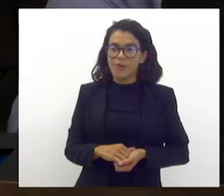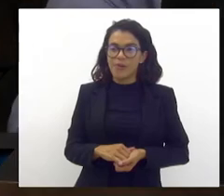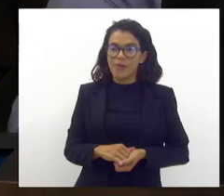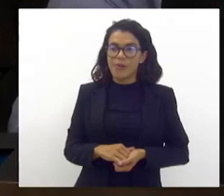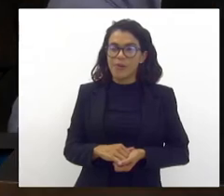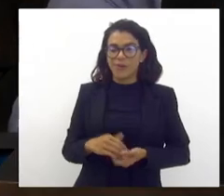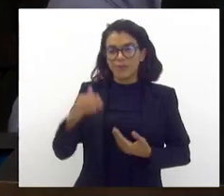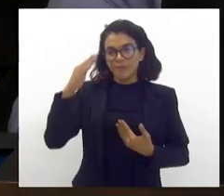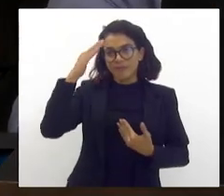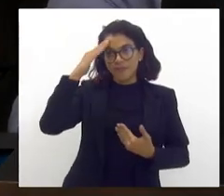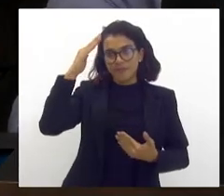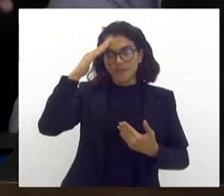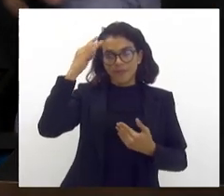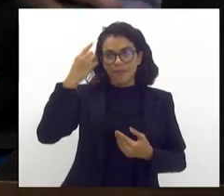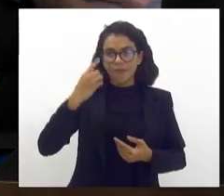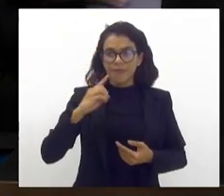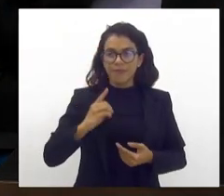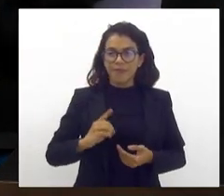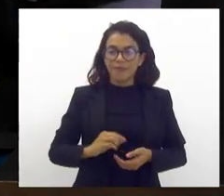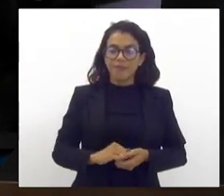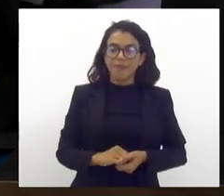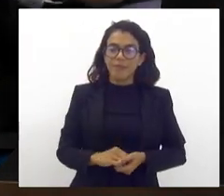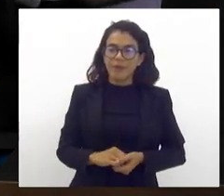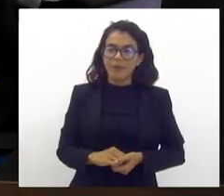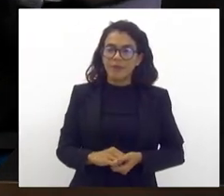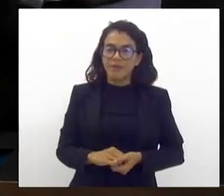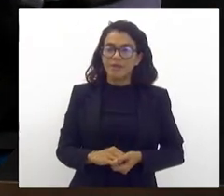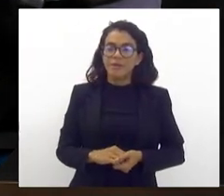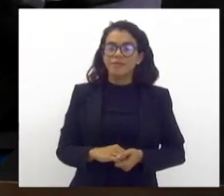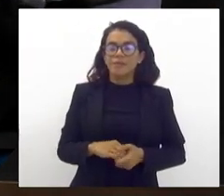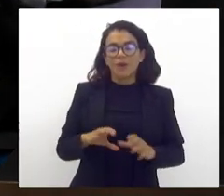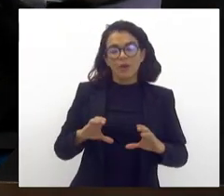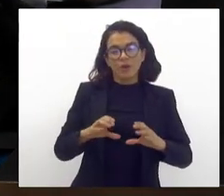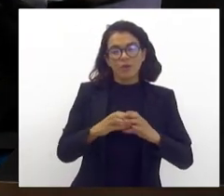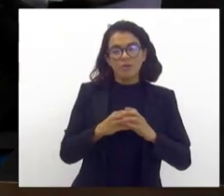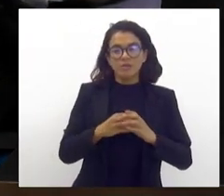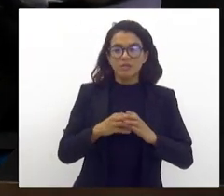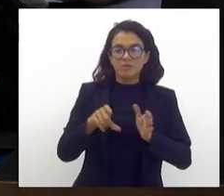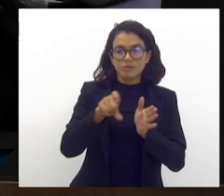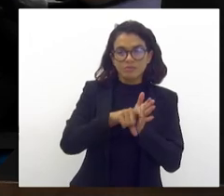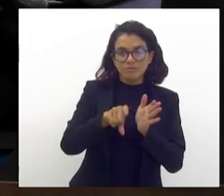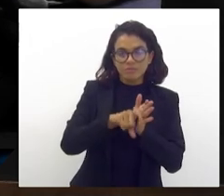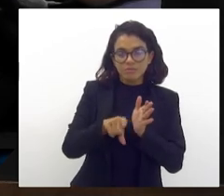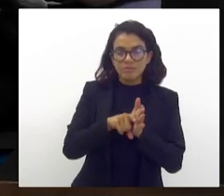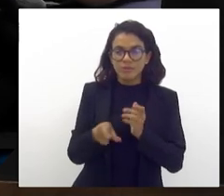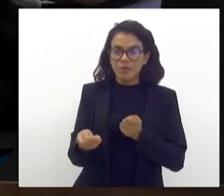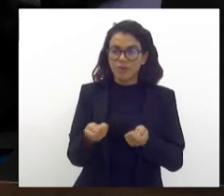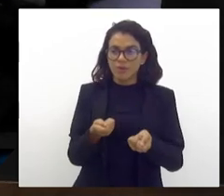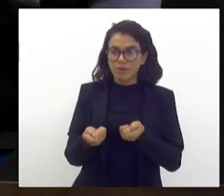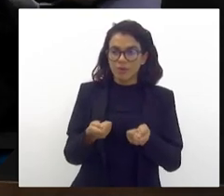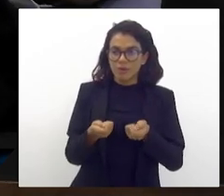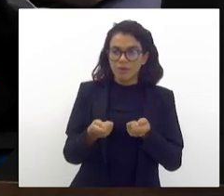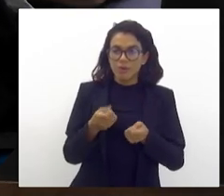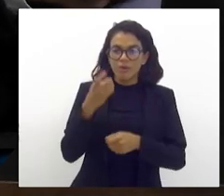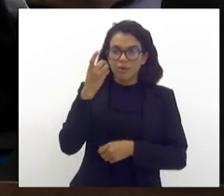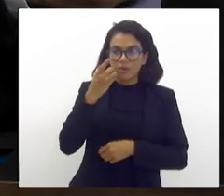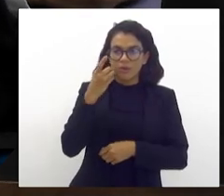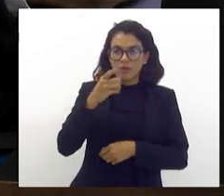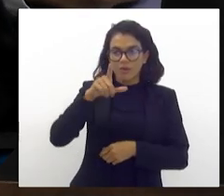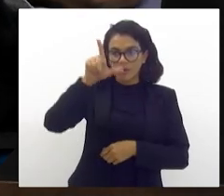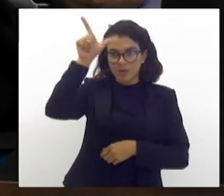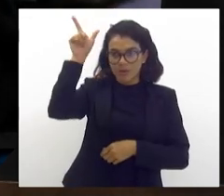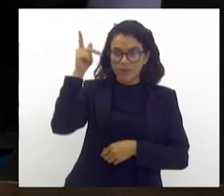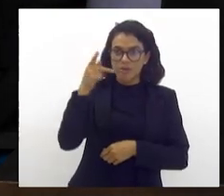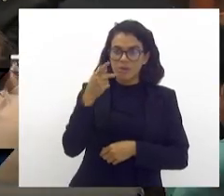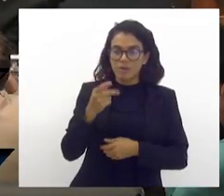Muito obrigado, deputado Dani Balbi. Pela Comissão de Tributação e Controle, deputado Luiz Paulo, por